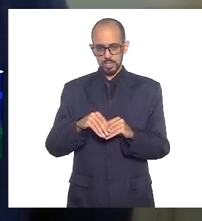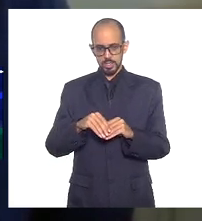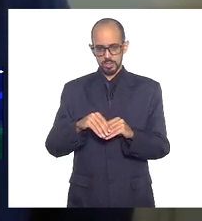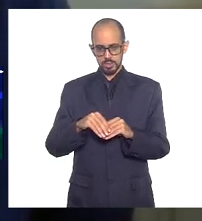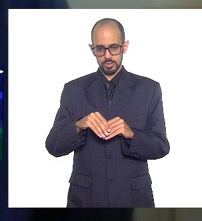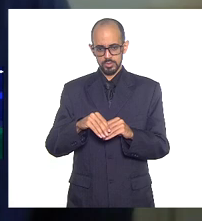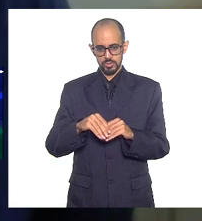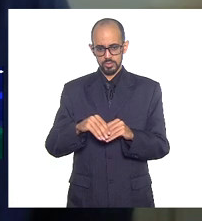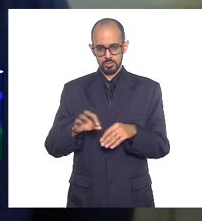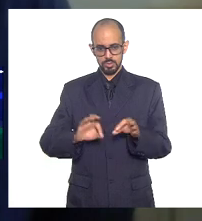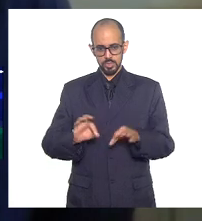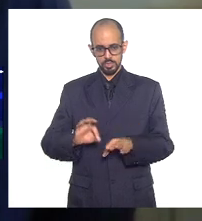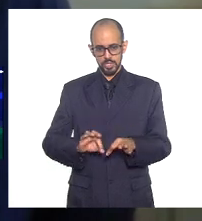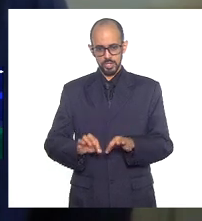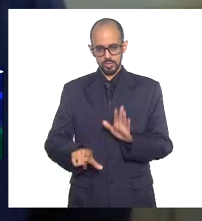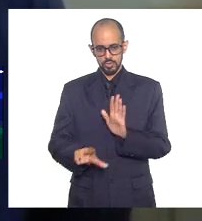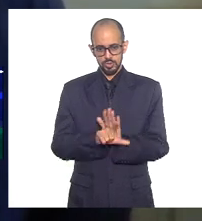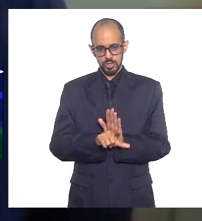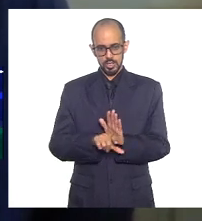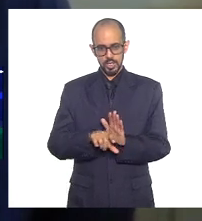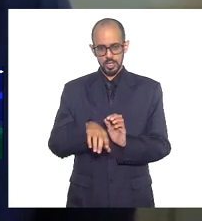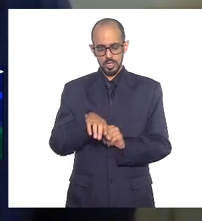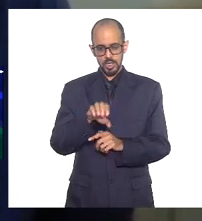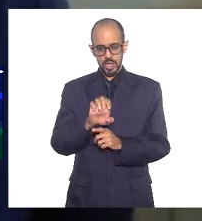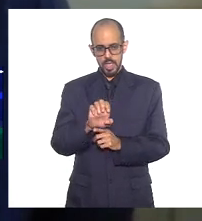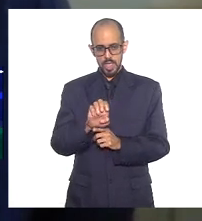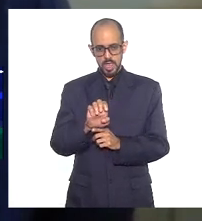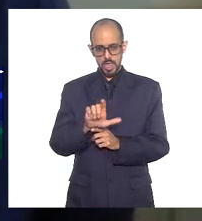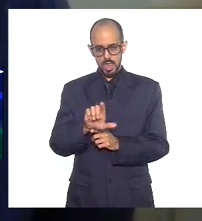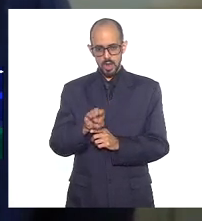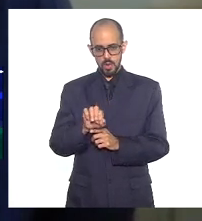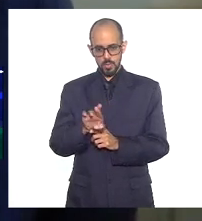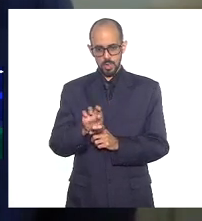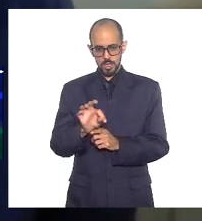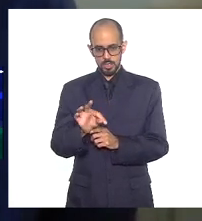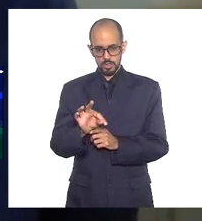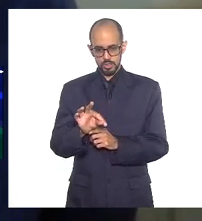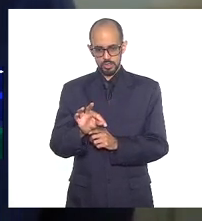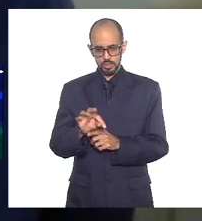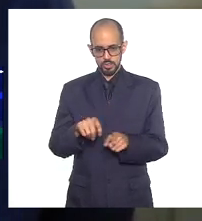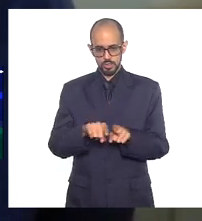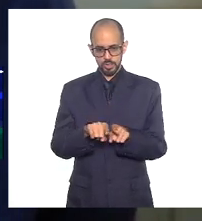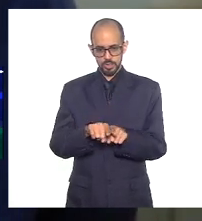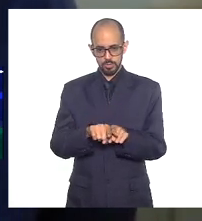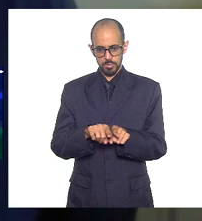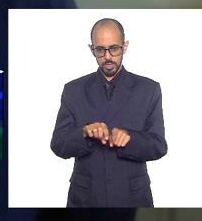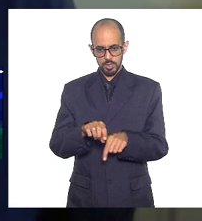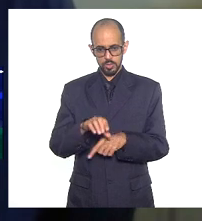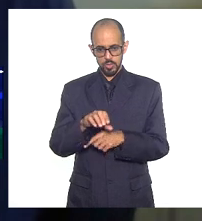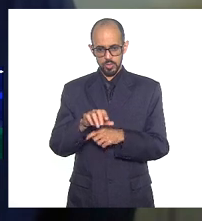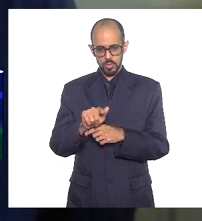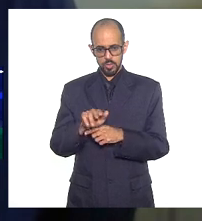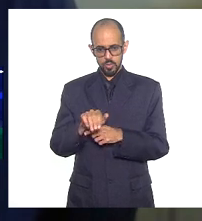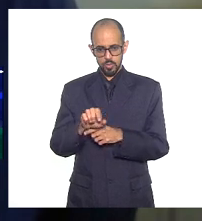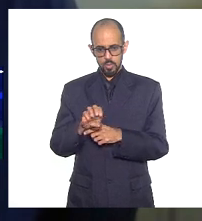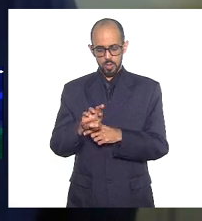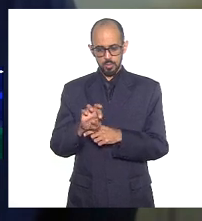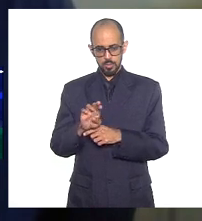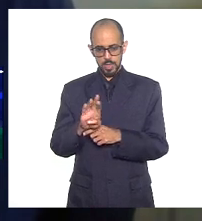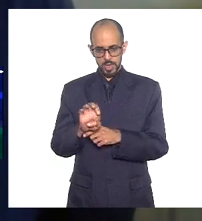de lei do deputado Helbert com do deputado Márcio Galberto na sessão